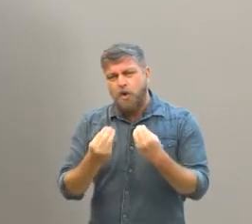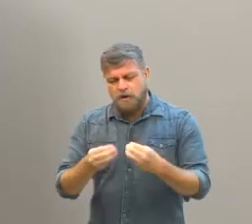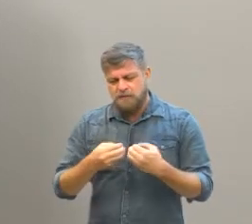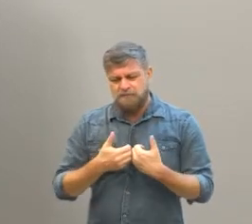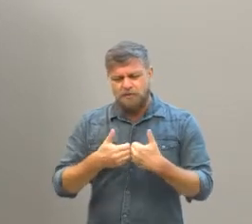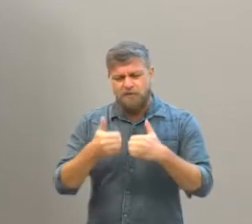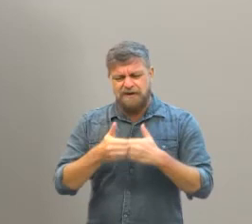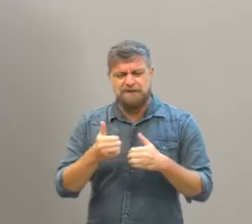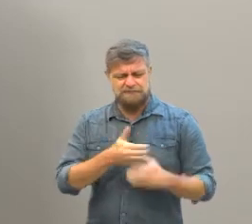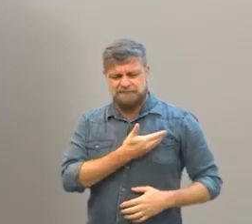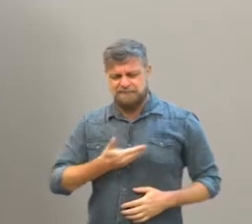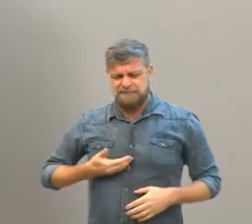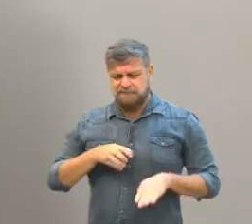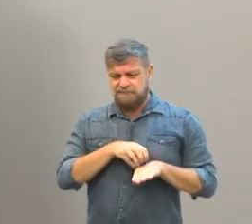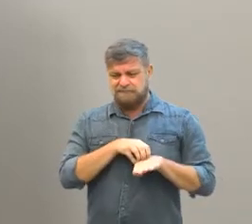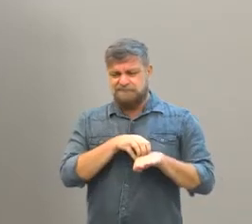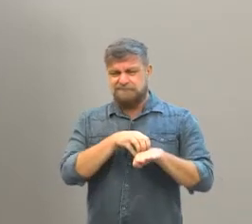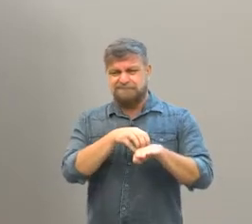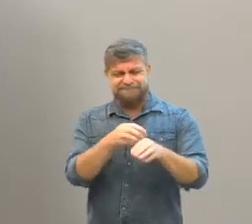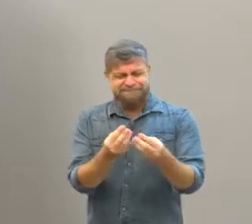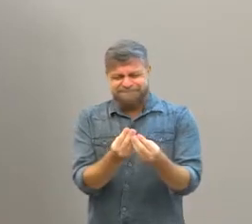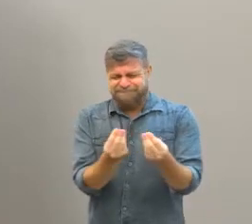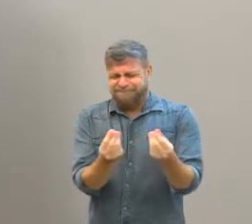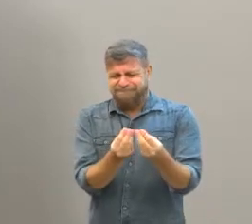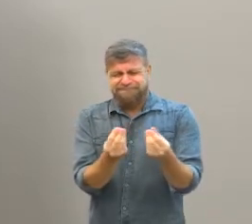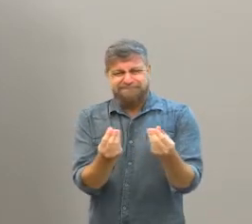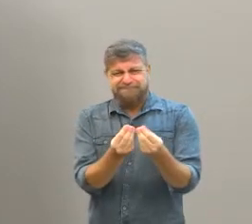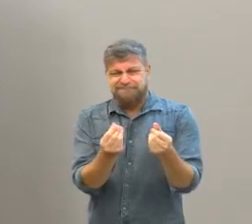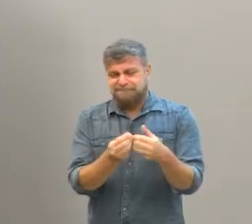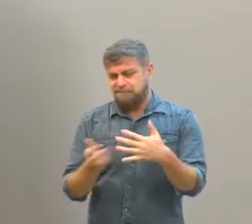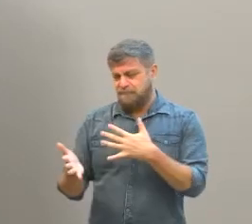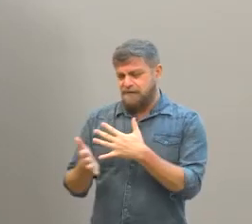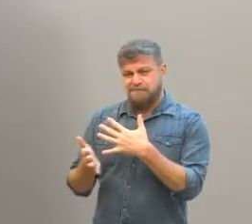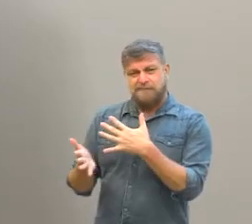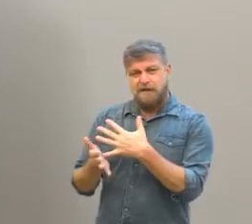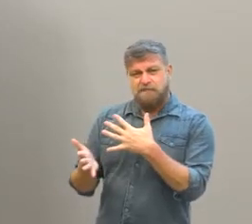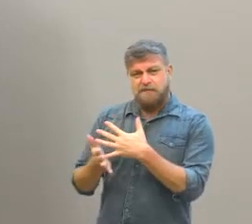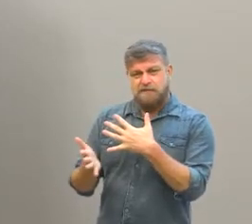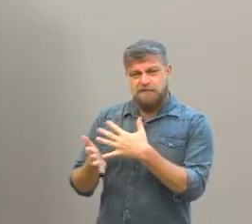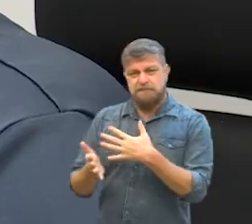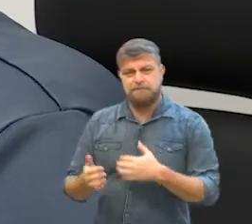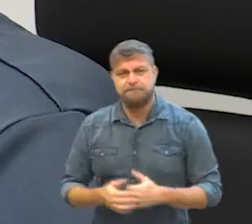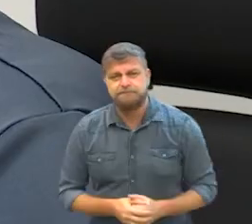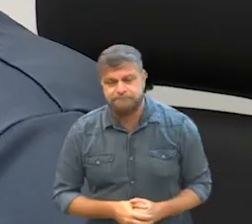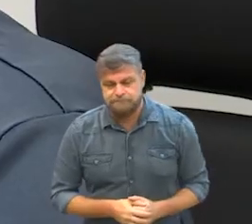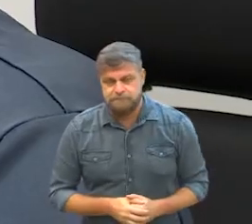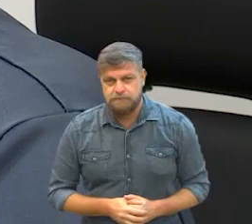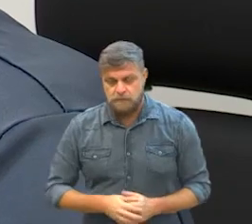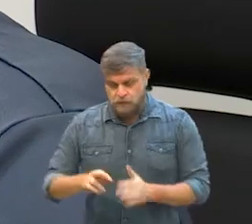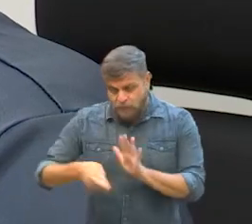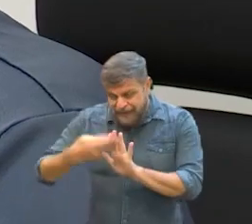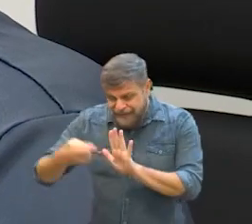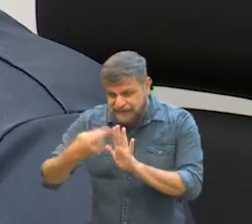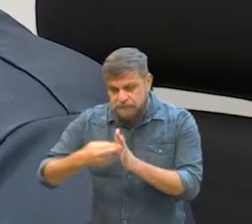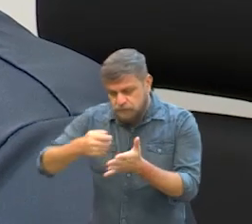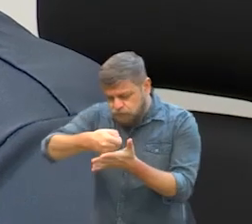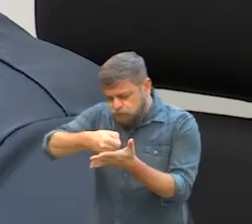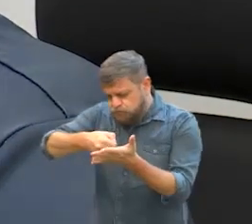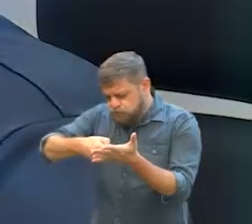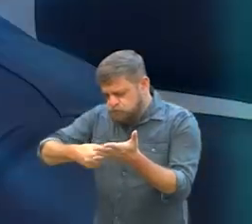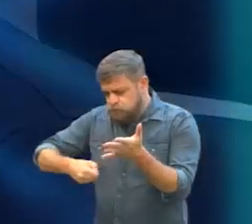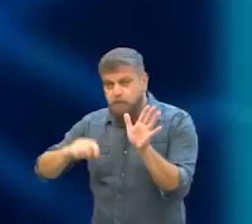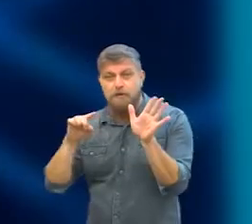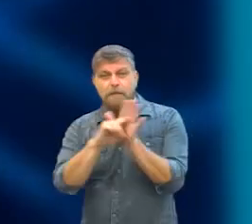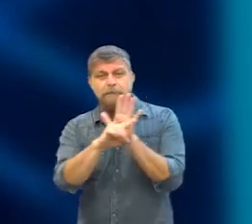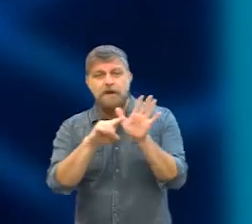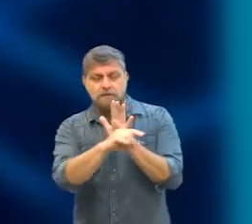de transporte que está, assim, absolutamente precária. Outro requerimento do